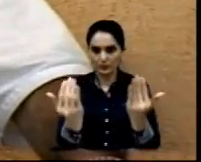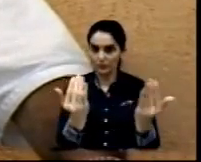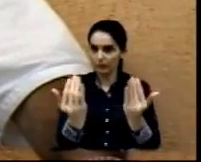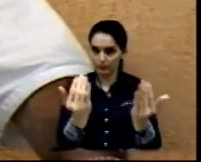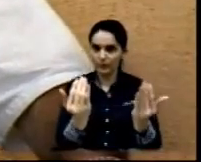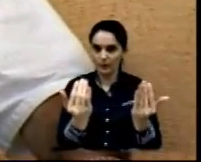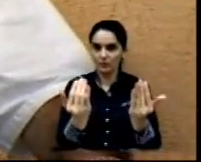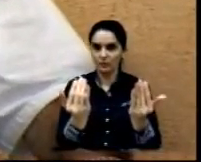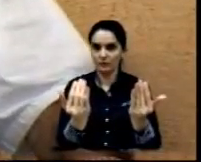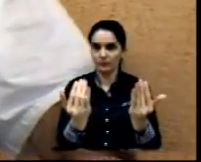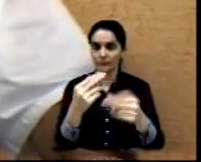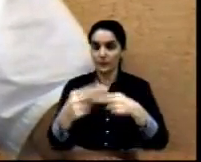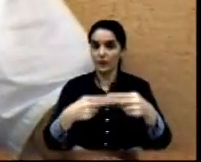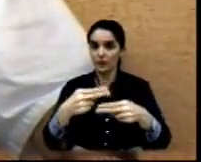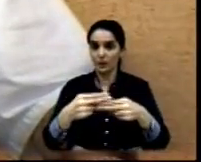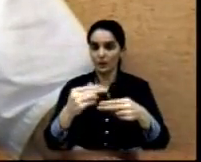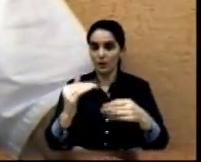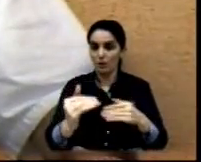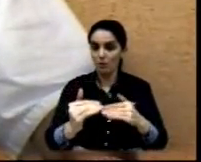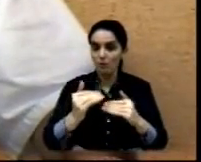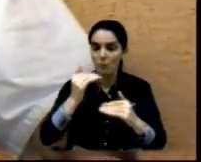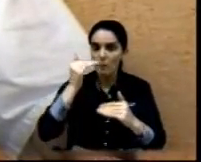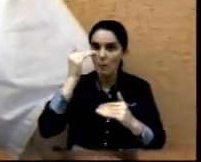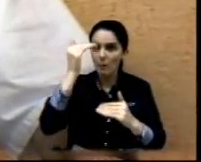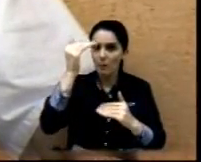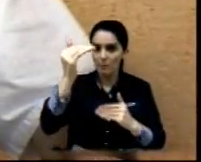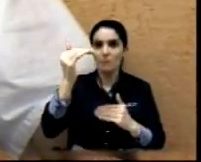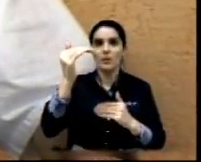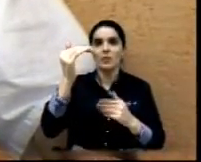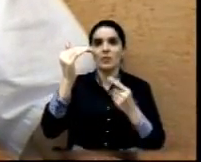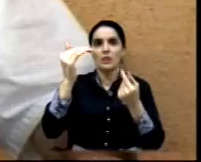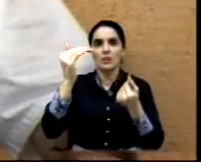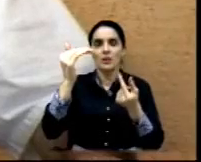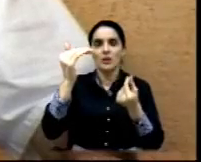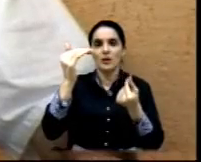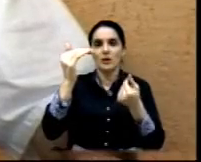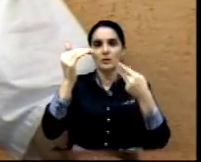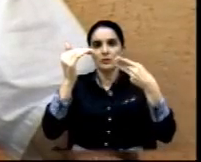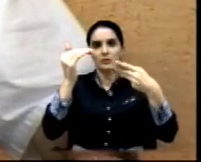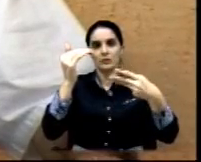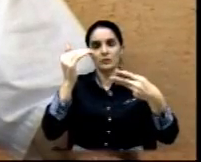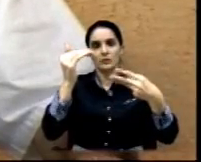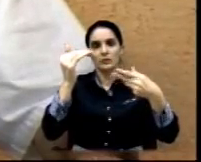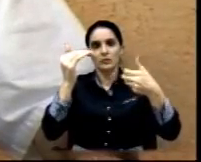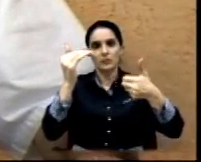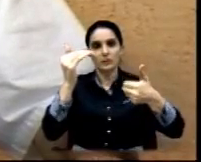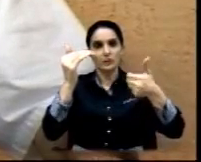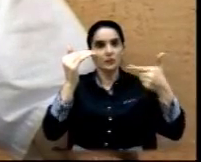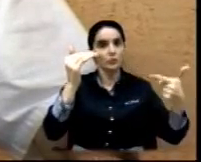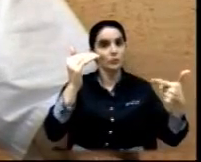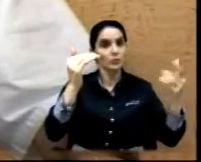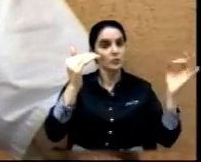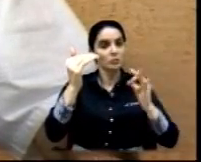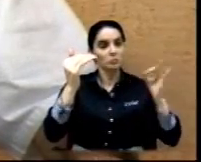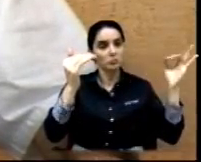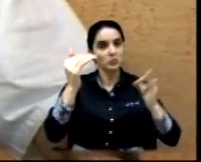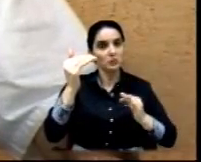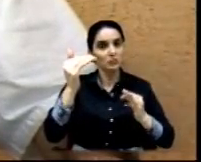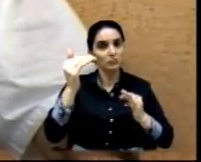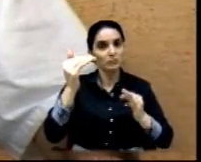senhores, nós teremos um aumento nessa prestação de serviço de 312%.